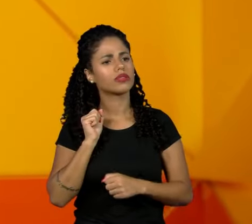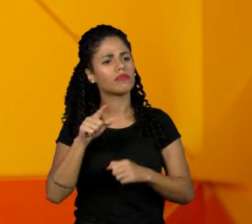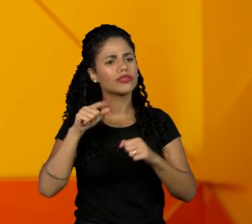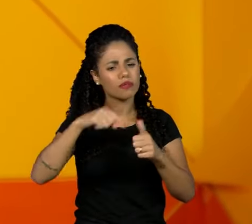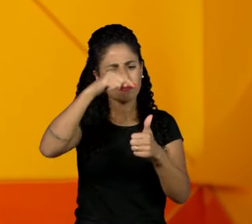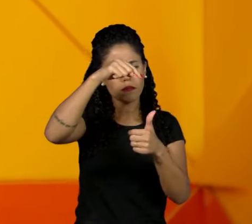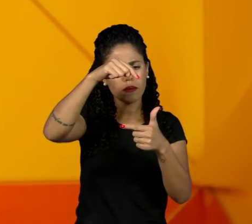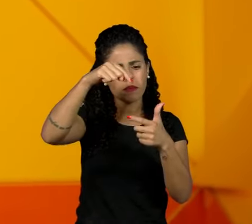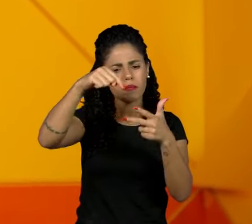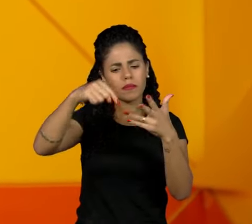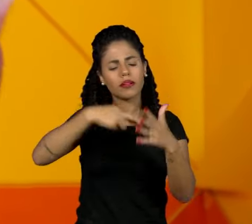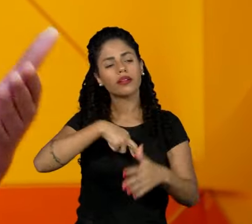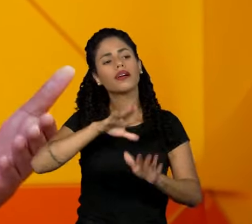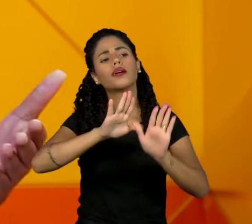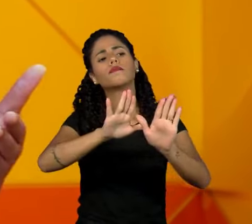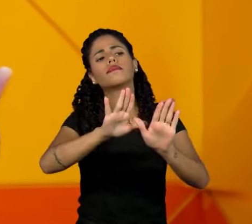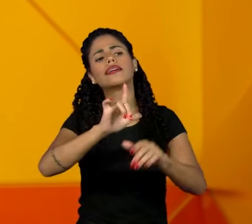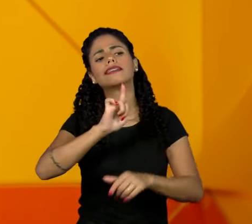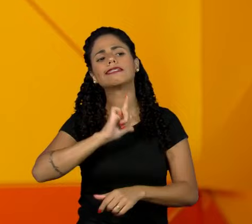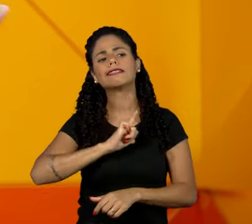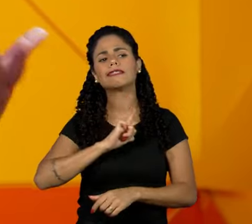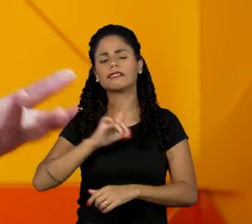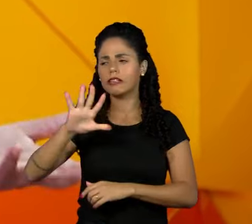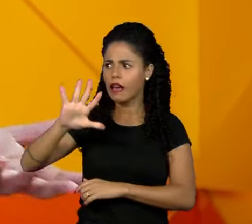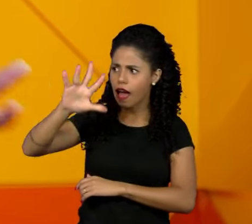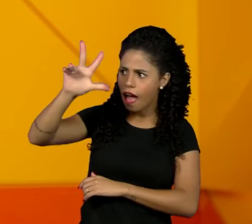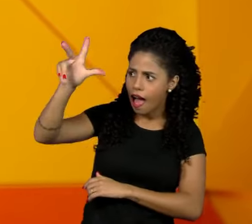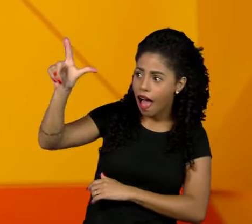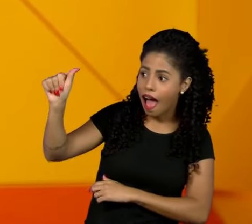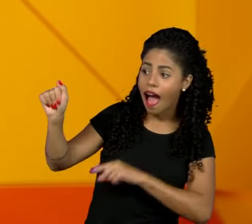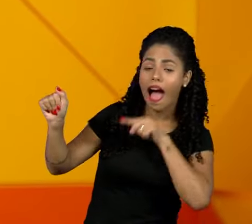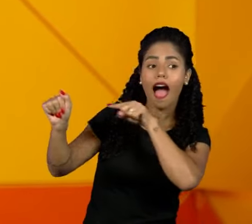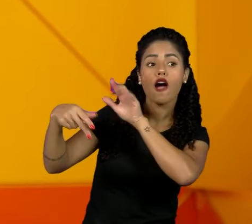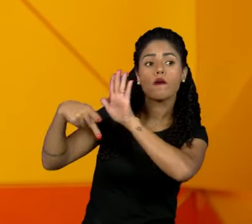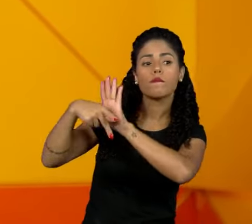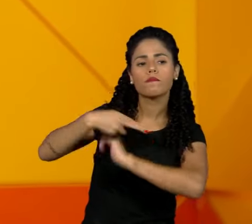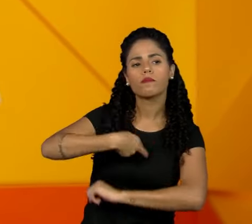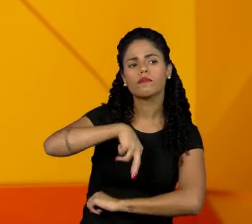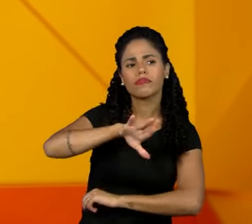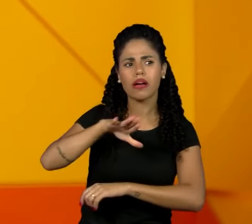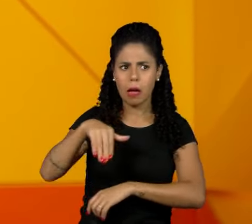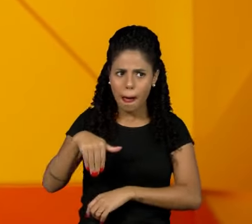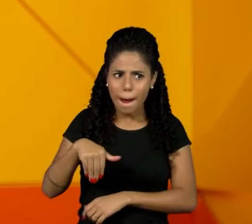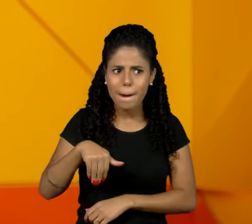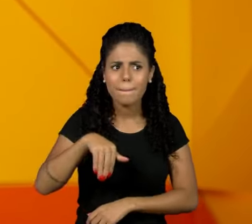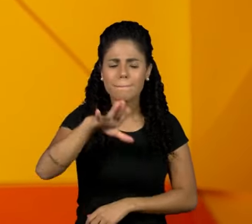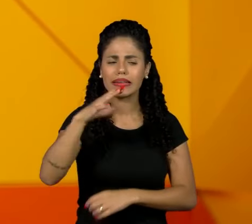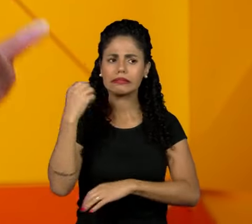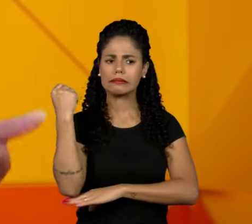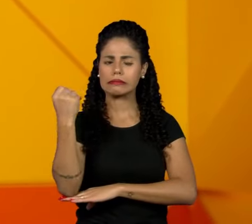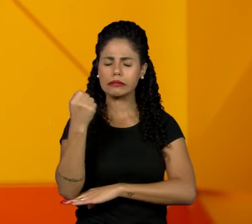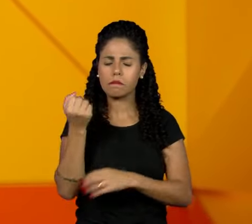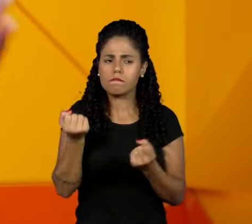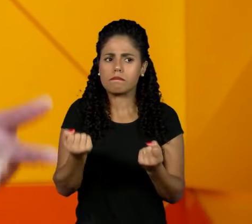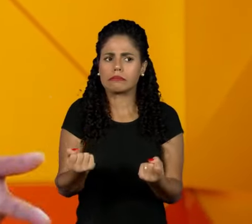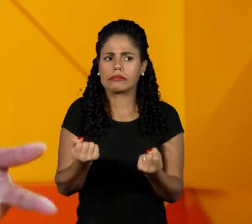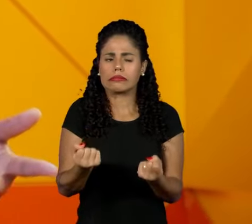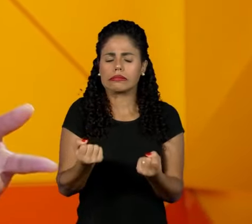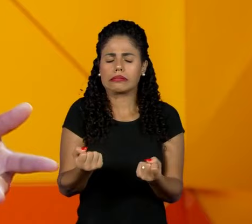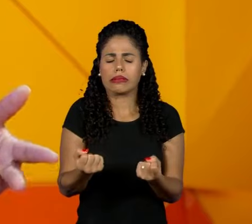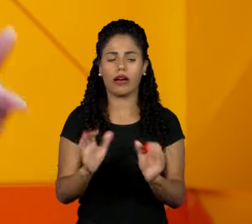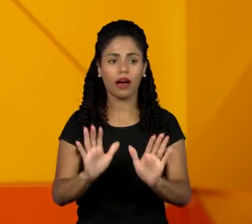tem uma questão, que com as religiões de matrizes africanas, isso é muito mais intenso, violento, muito